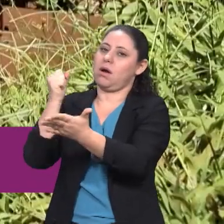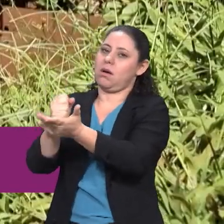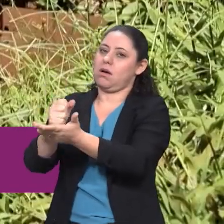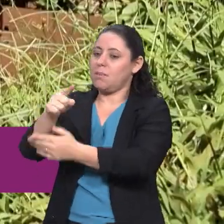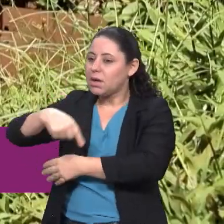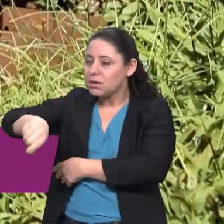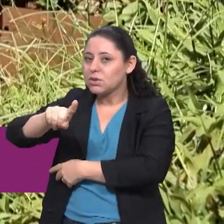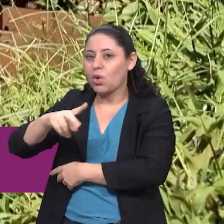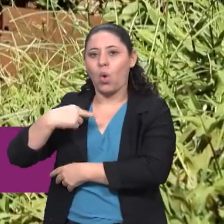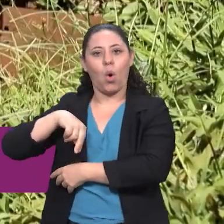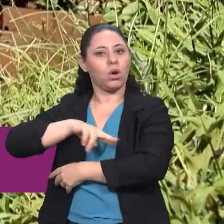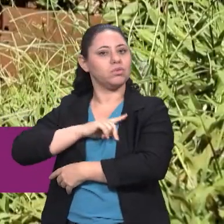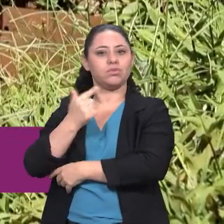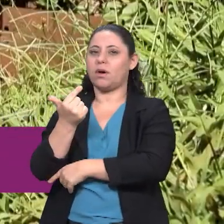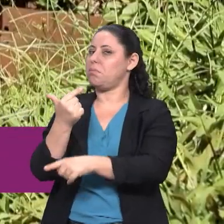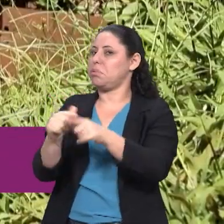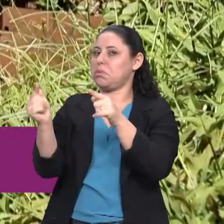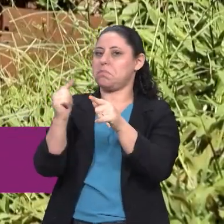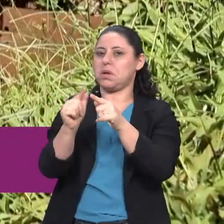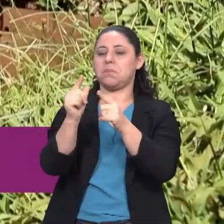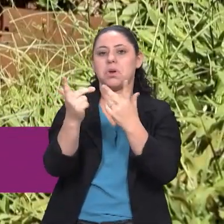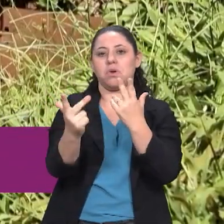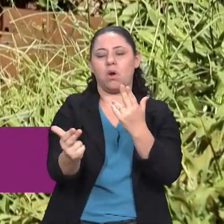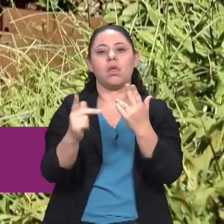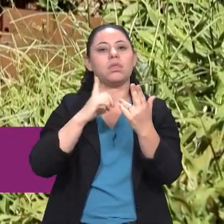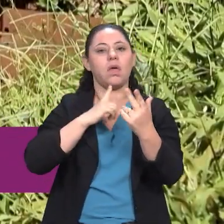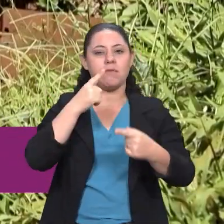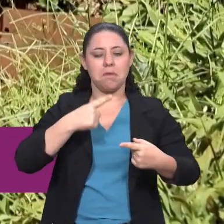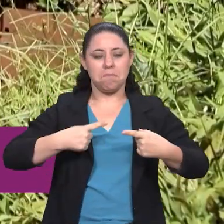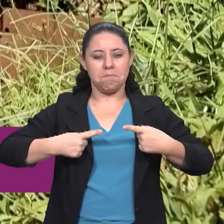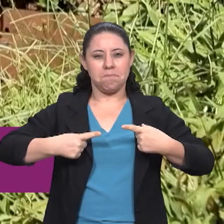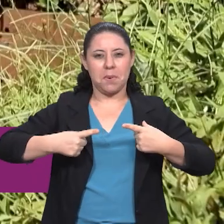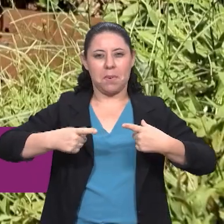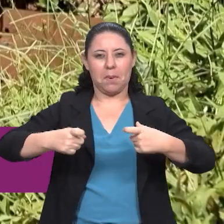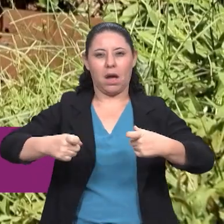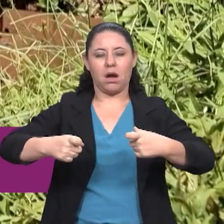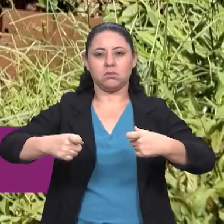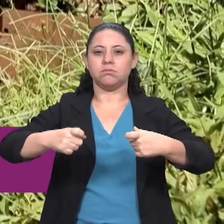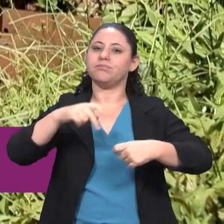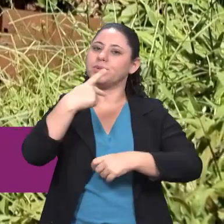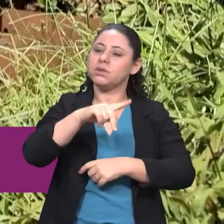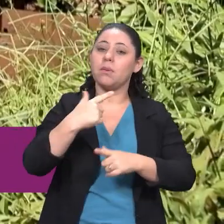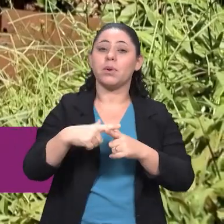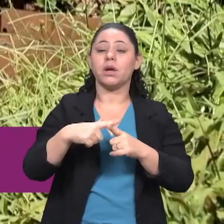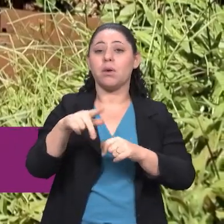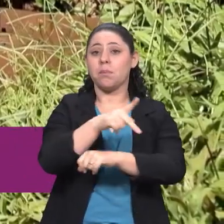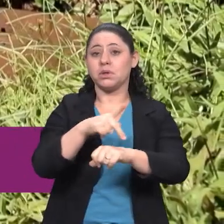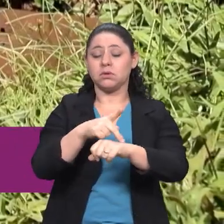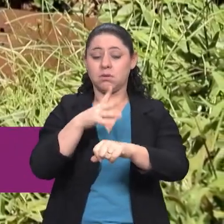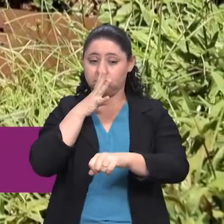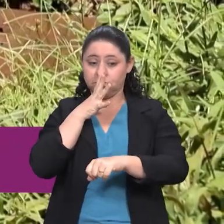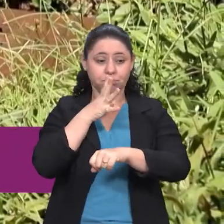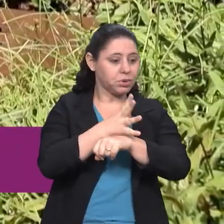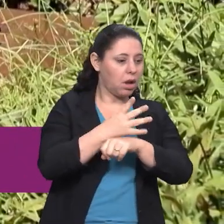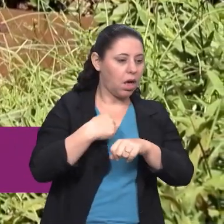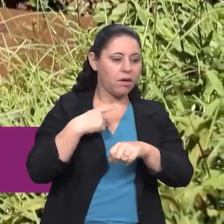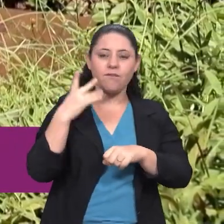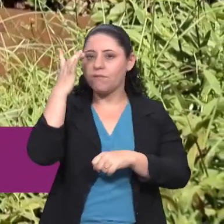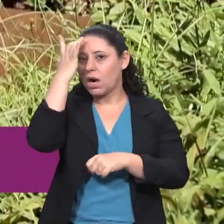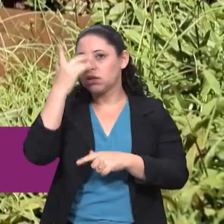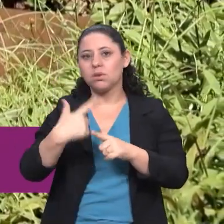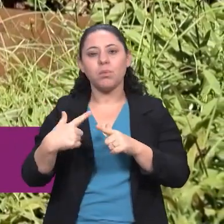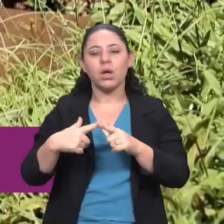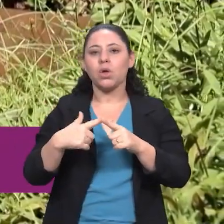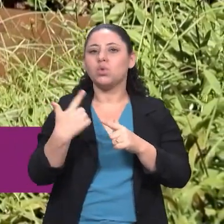não tivéssemos o mesmo problema que tivemos na Guerra do Paraguai, que o país foi muito facilmente invadido, porque justamente não